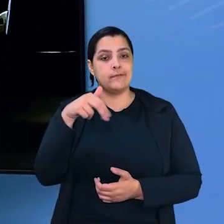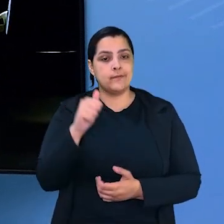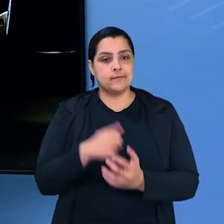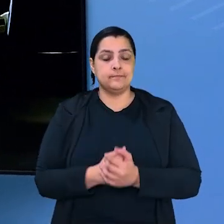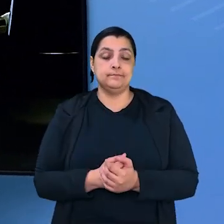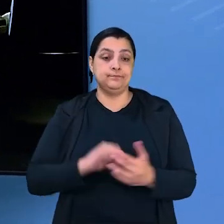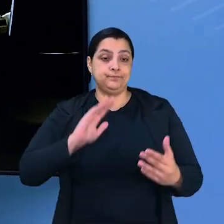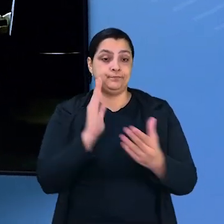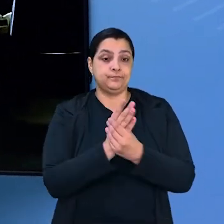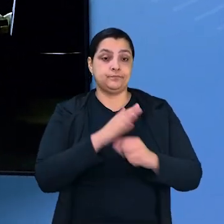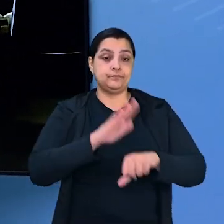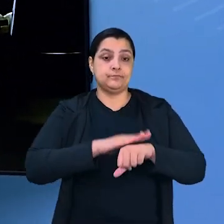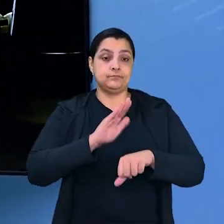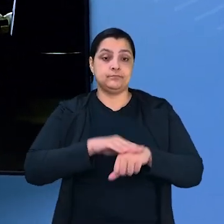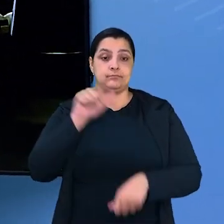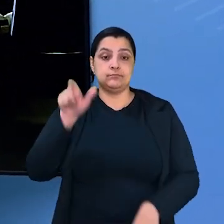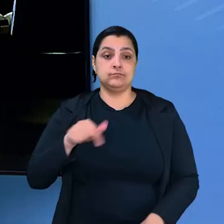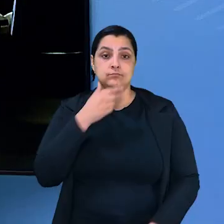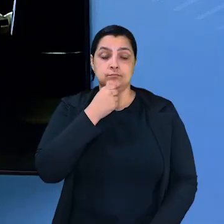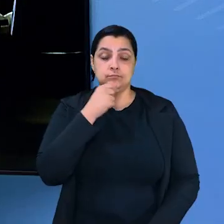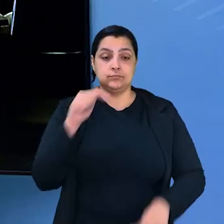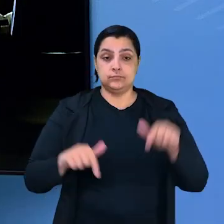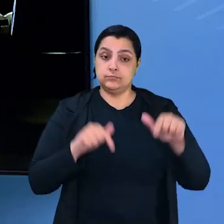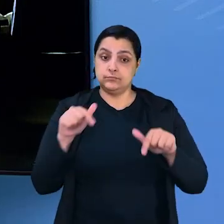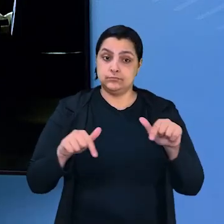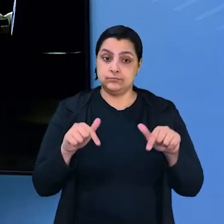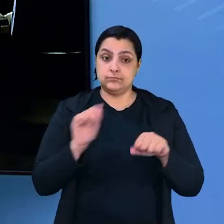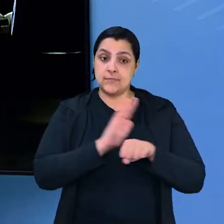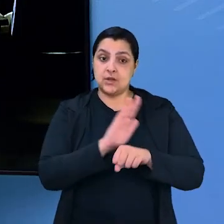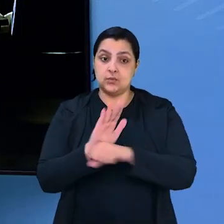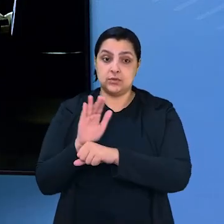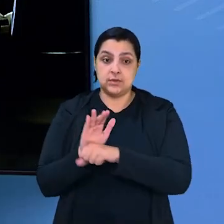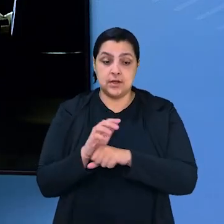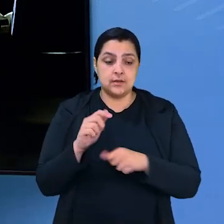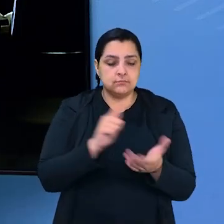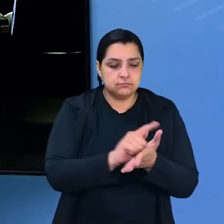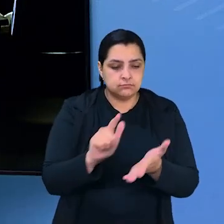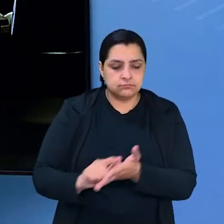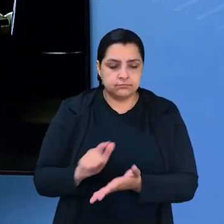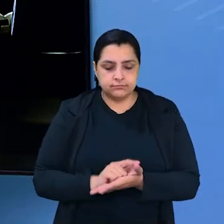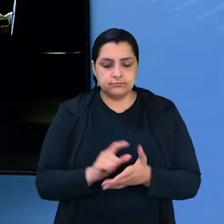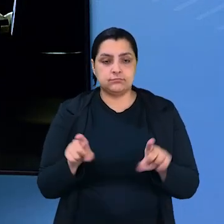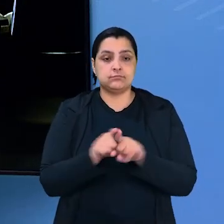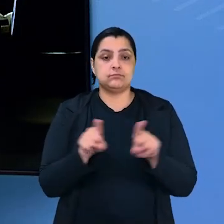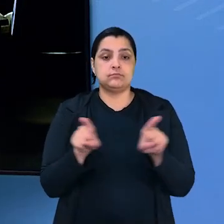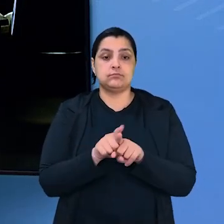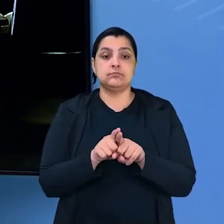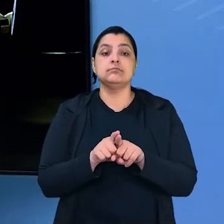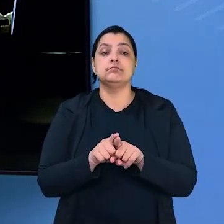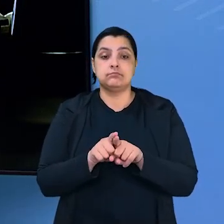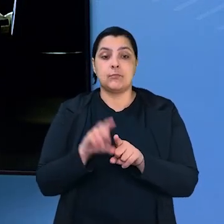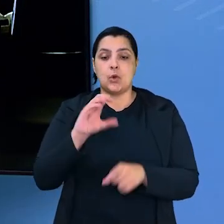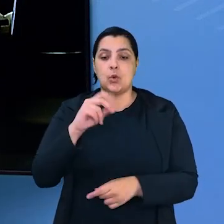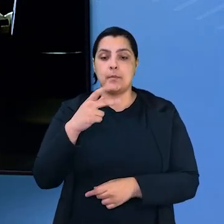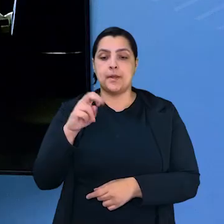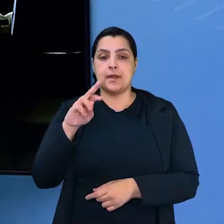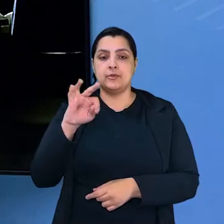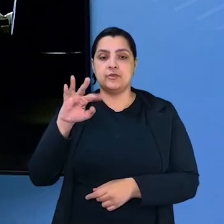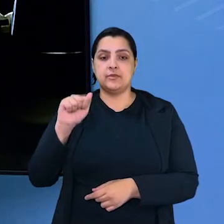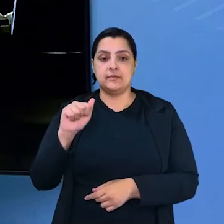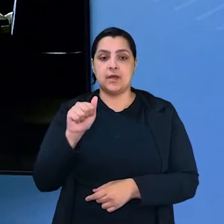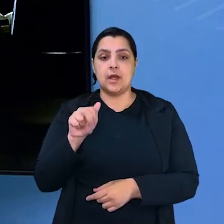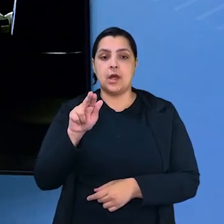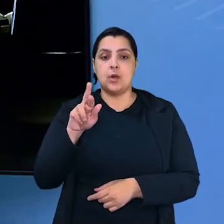Olá, Luana. A ação trabalhista foi movida por um homem que exerceu as funções de auxiliar de serviços gerais e de operador na